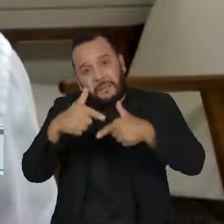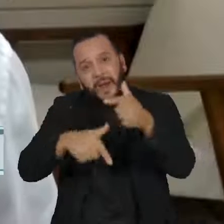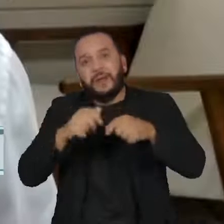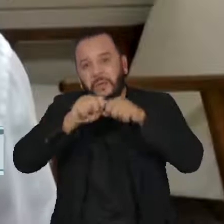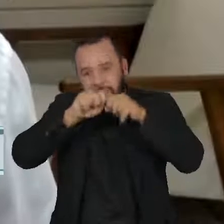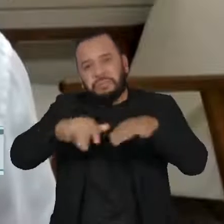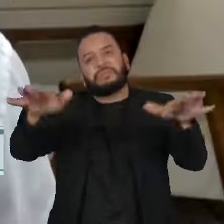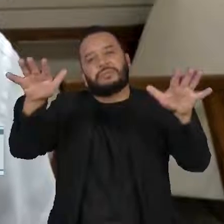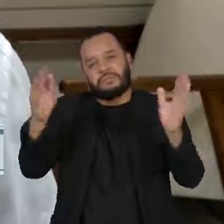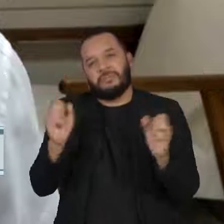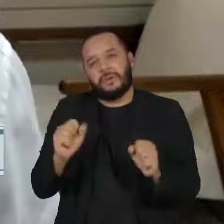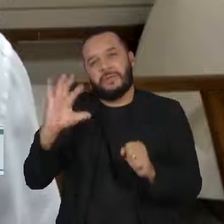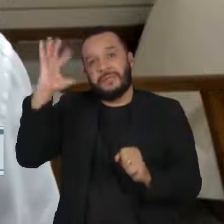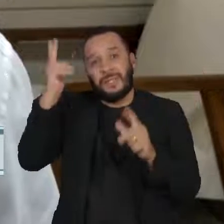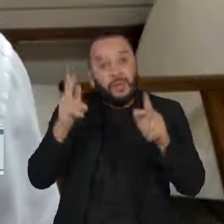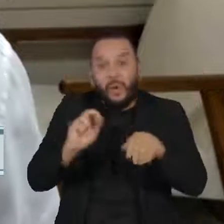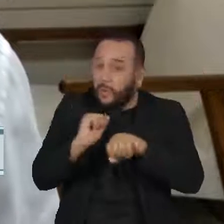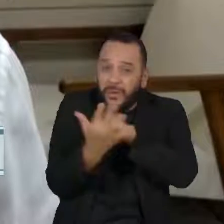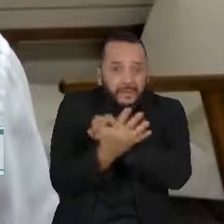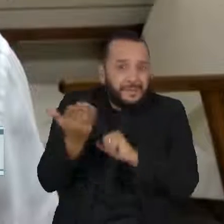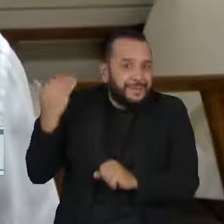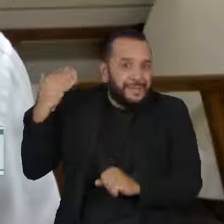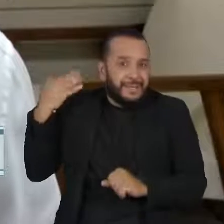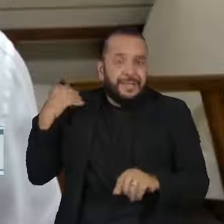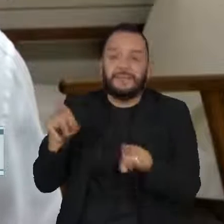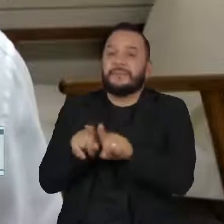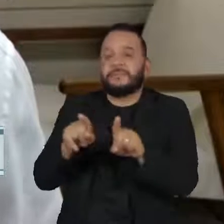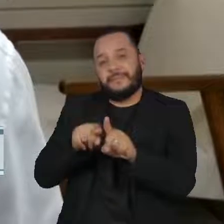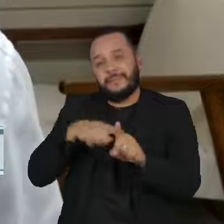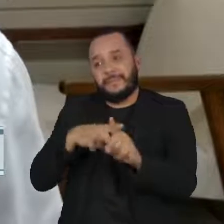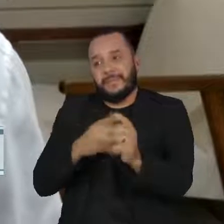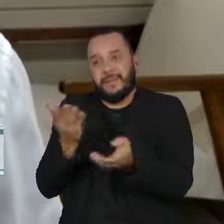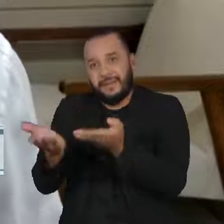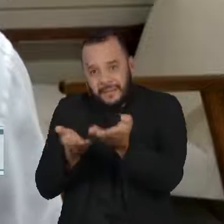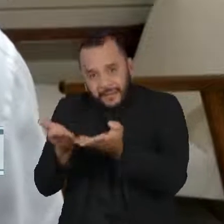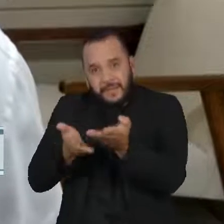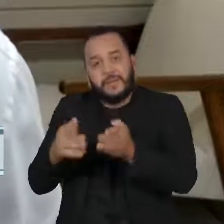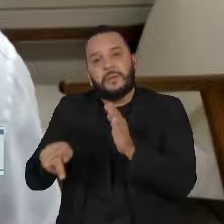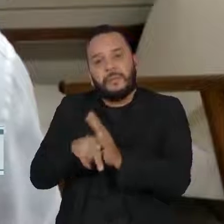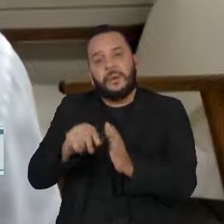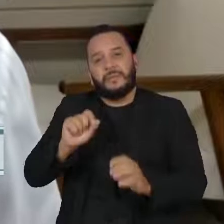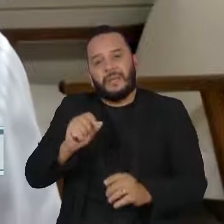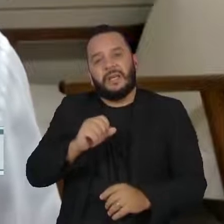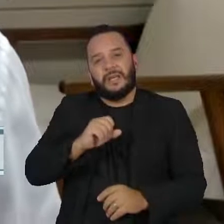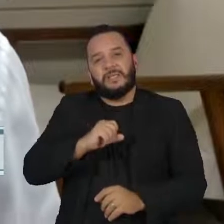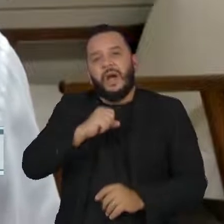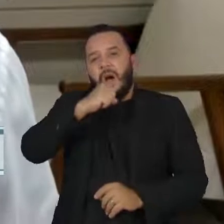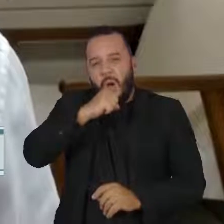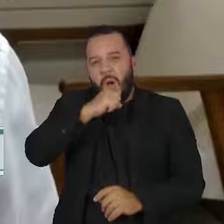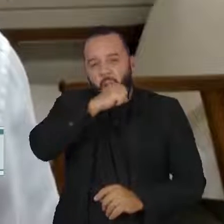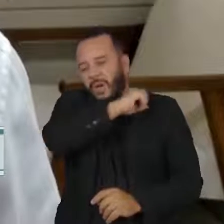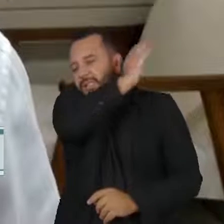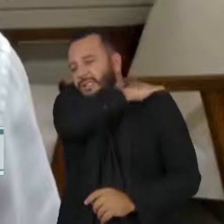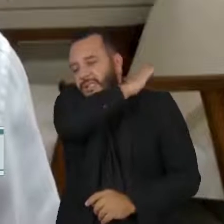passado. E também a gente tem um tratamento que a gente chama tratamento da tuberculose latente,